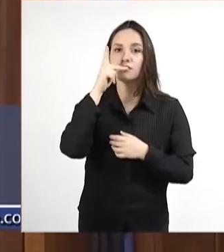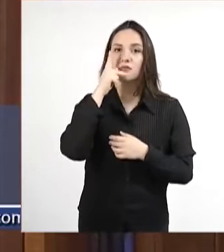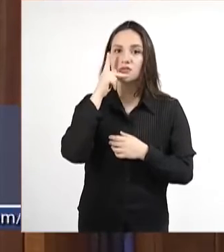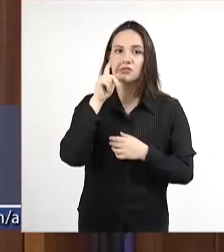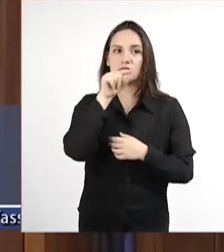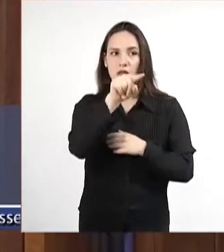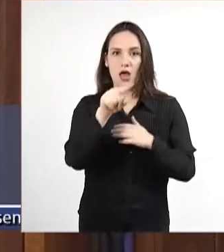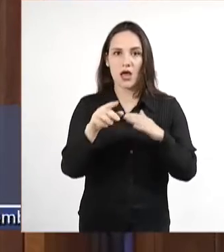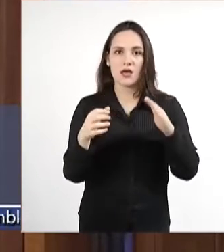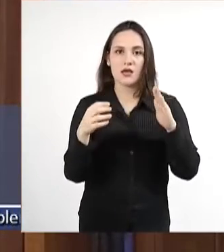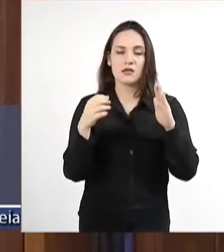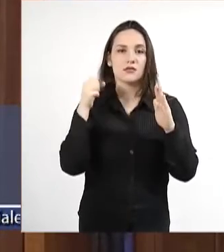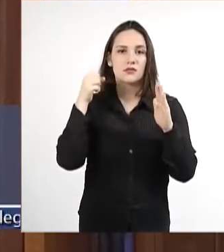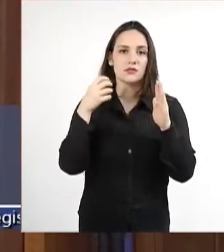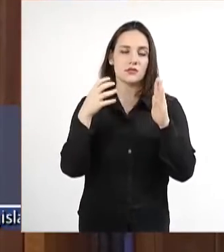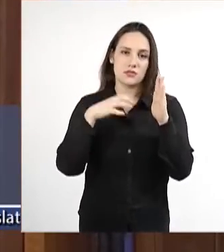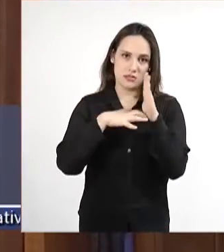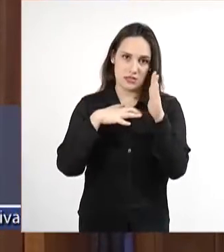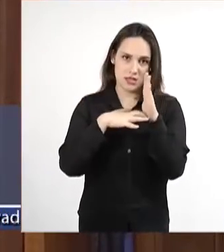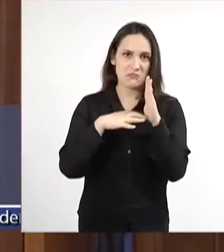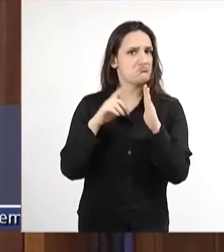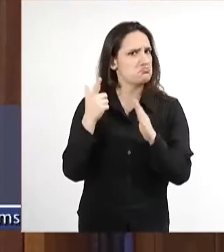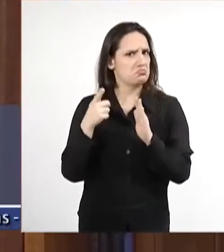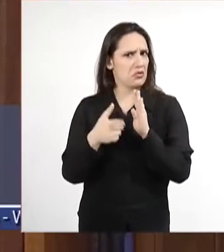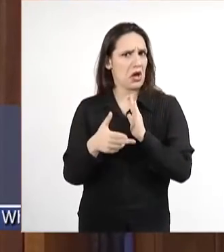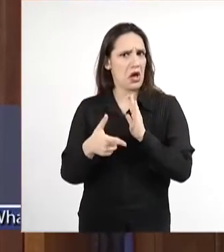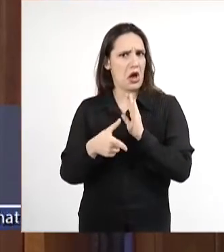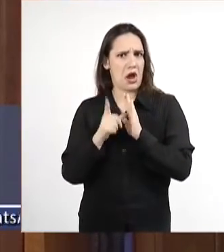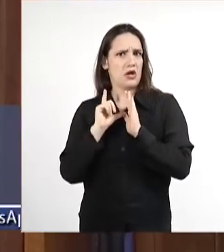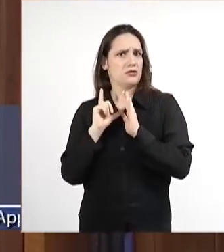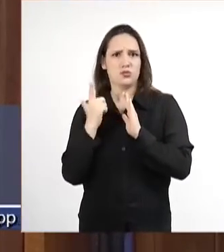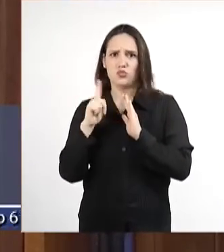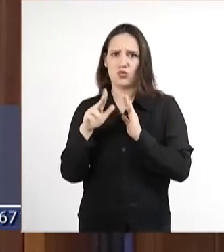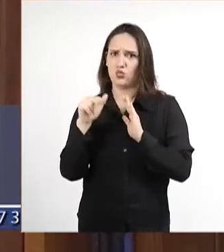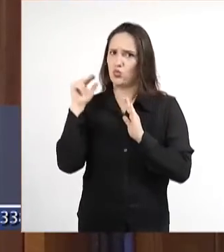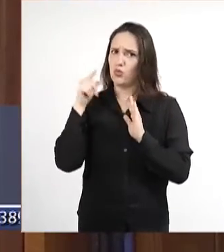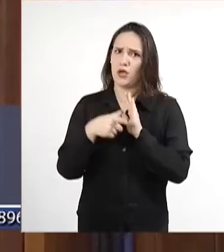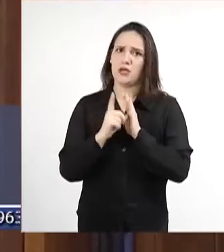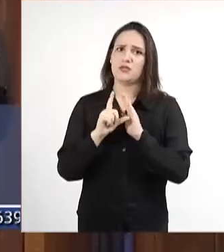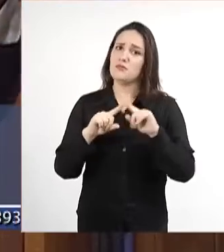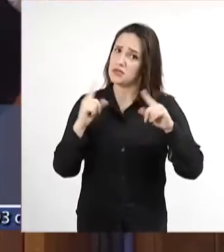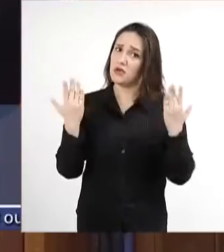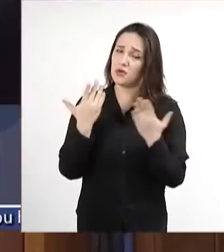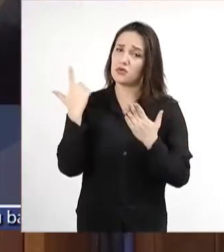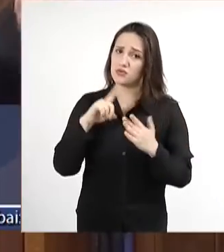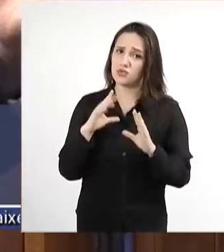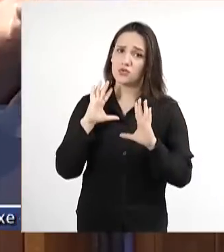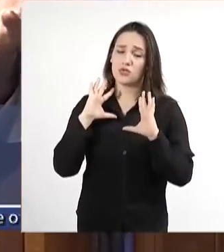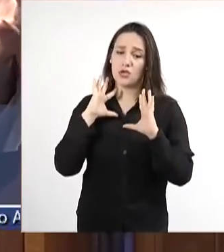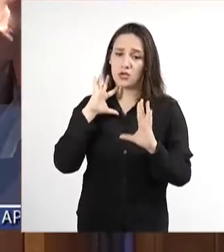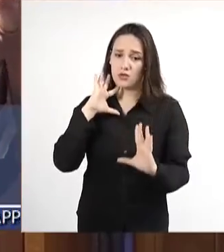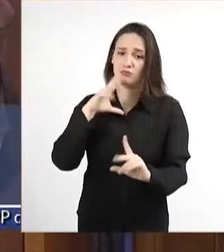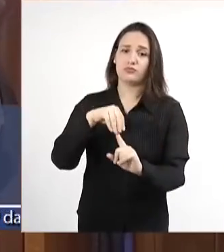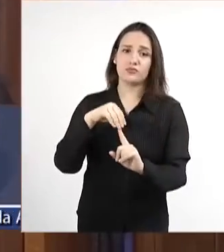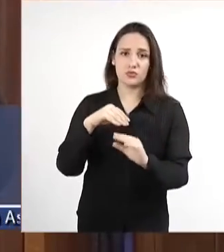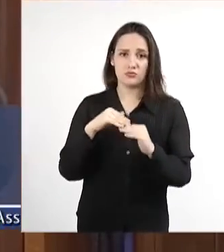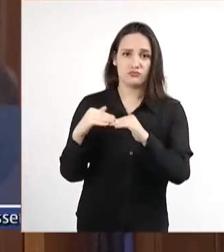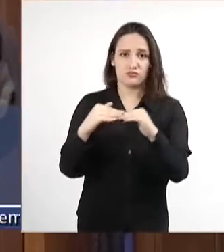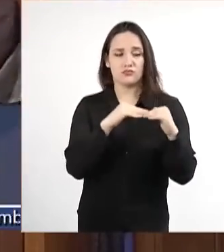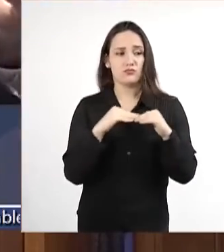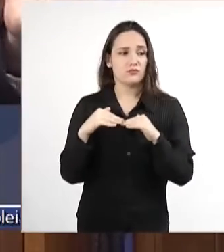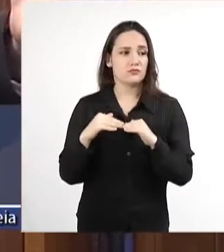isso antes também, um acordo de líderes para que o interregno das